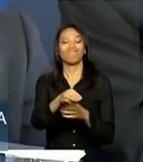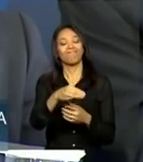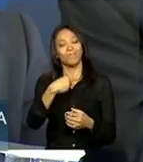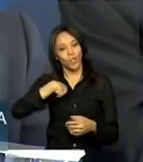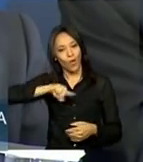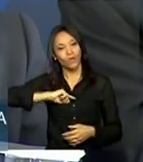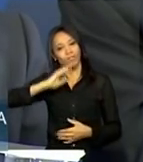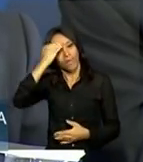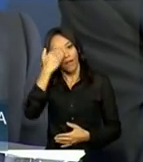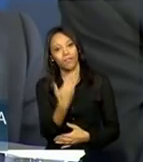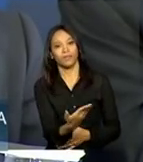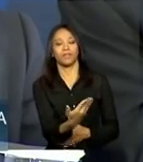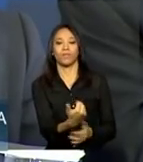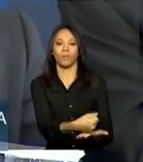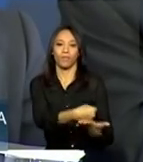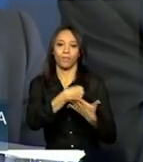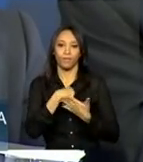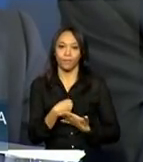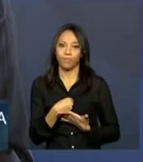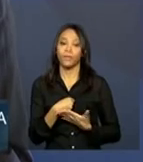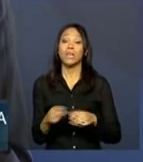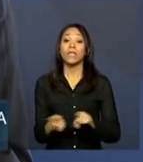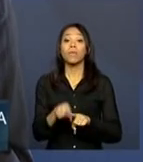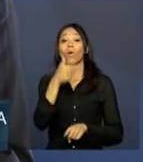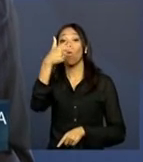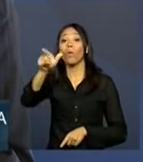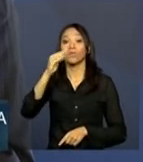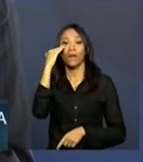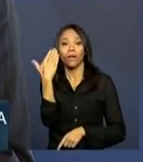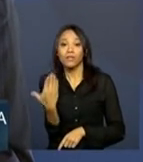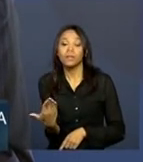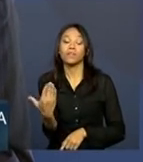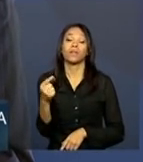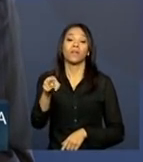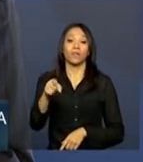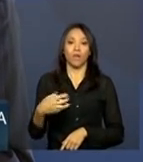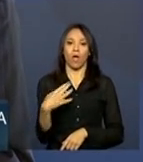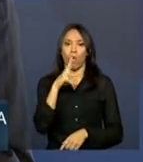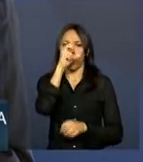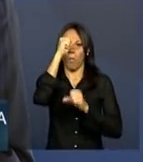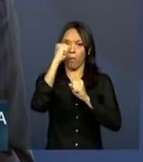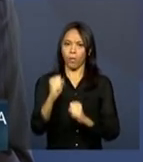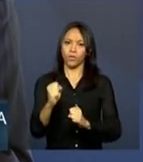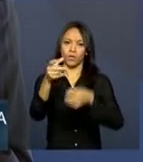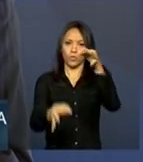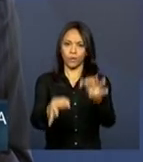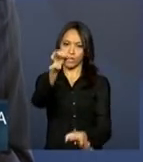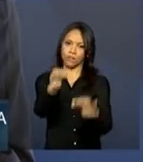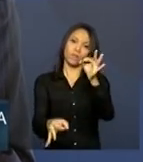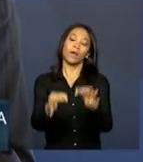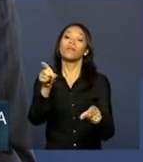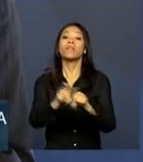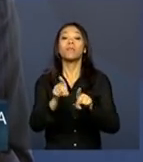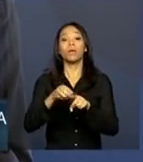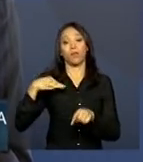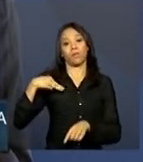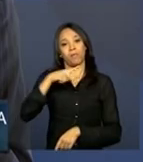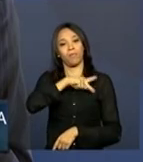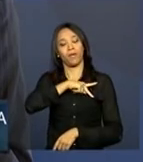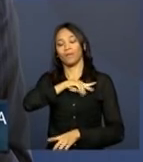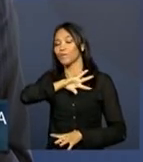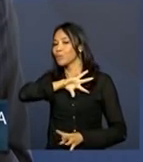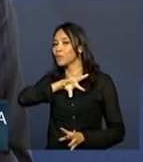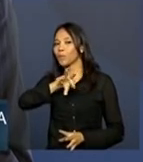reconhecidos a isto quero registrar também ao poder judiciário e ao Ministério Público a contribuição que deram a